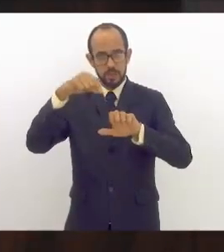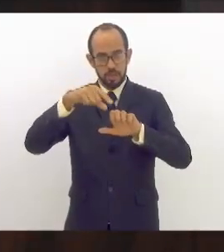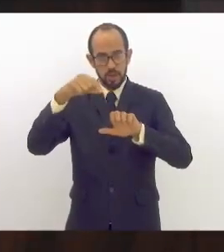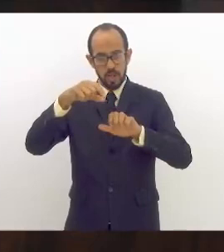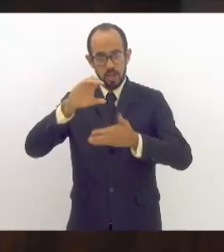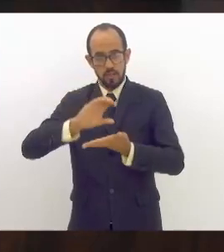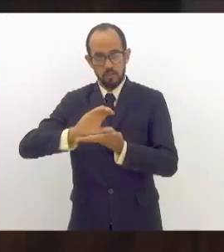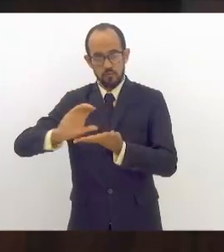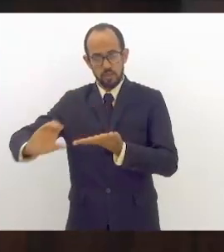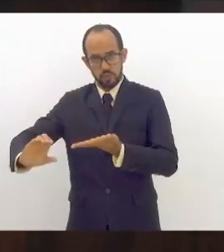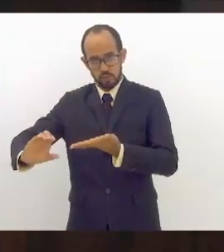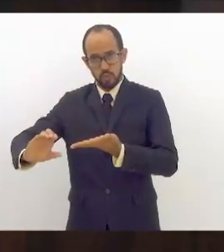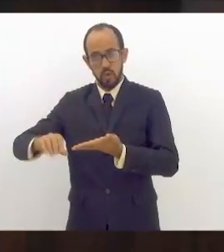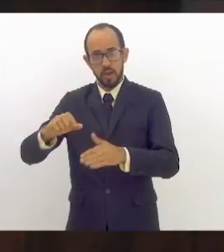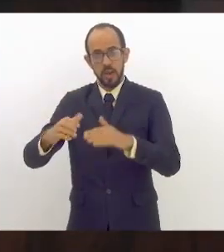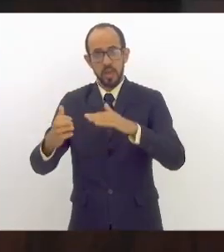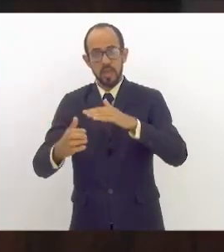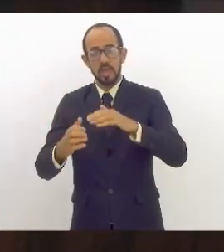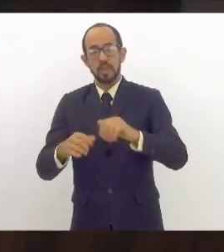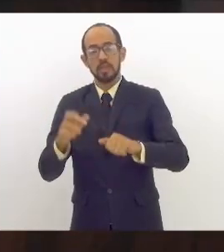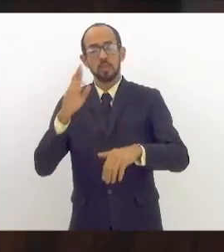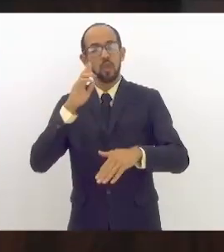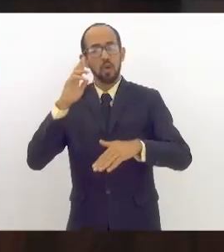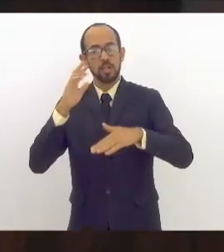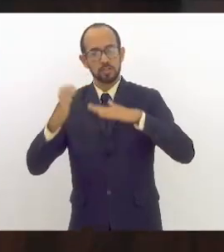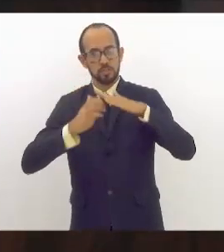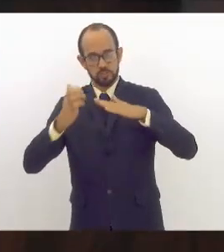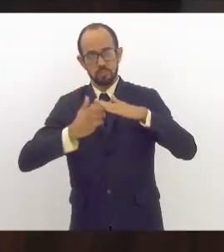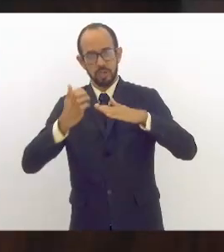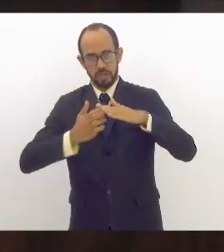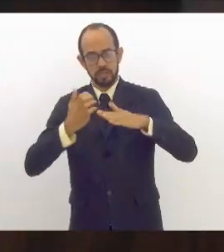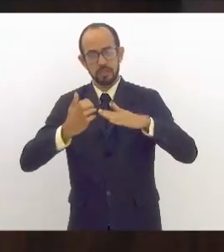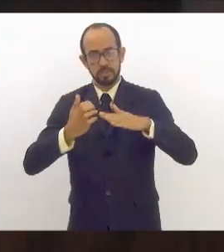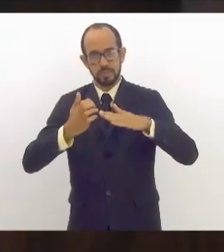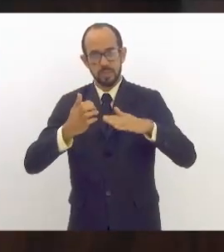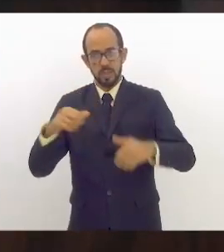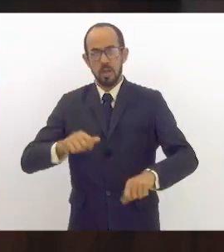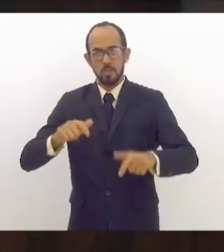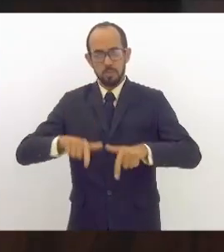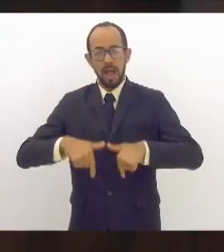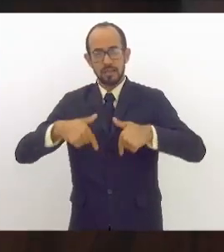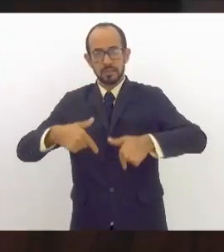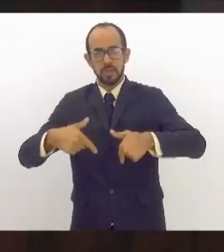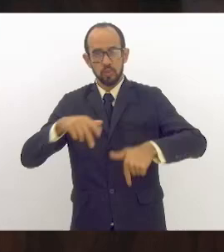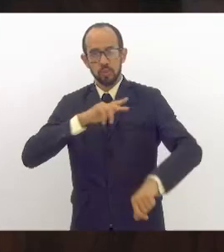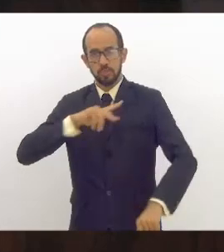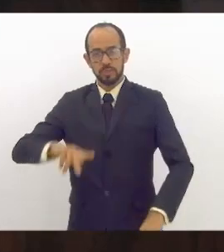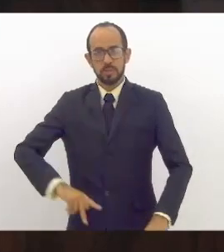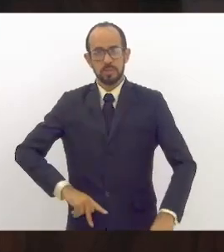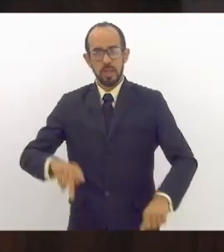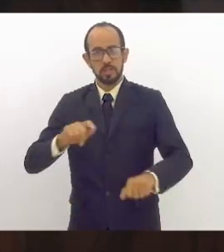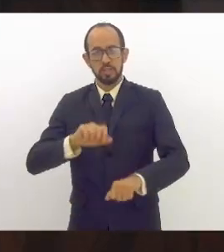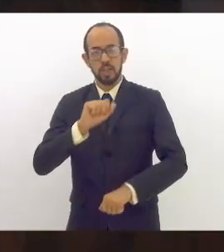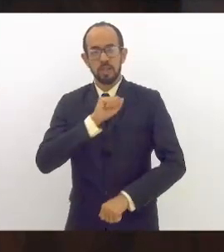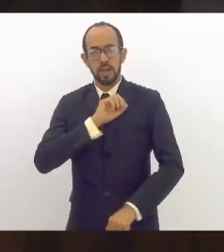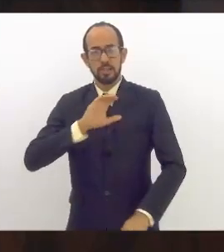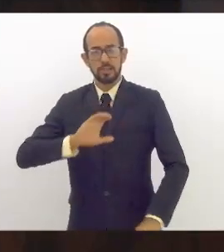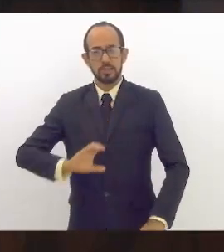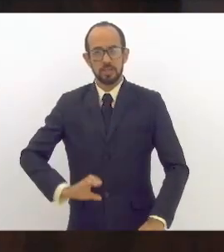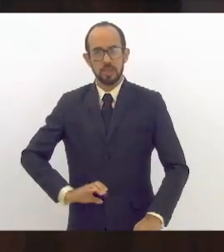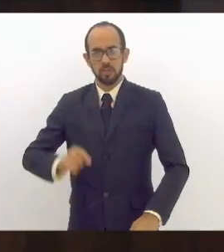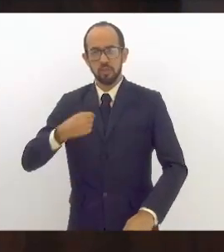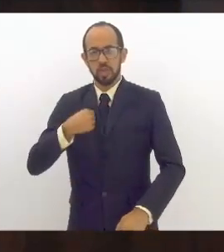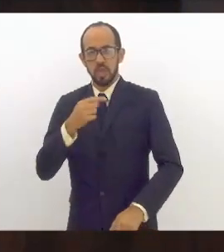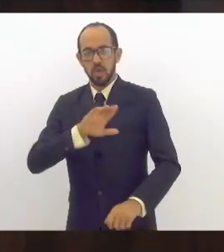investidora e empresária uma iniciativa do presidente André Ceciliano da qual tem a